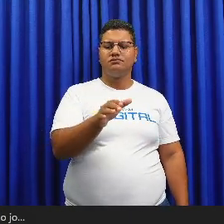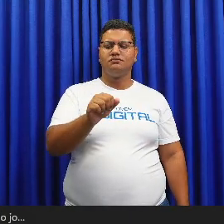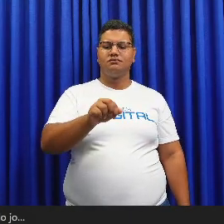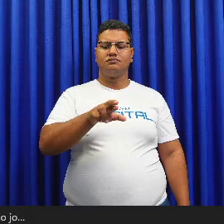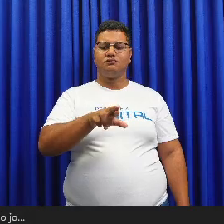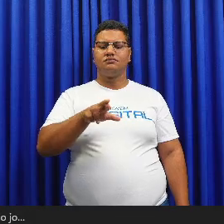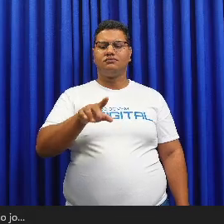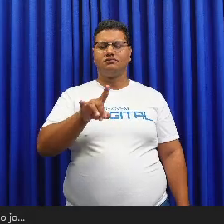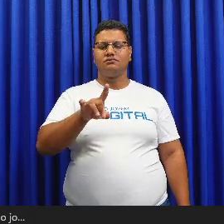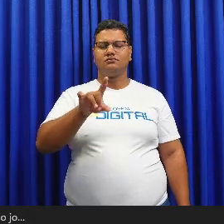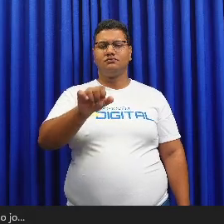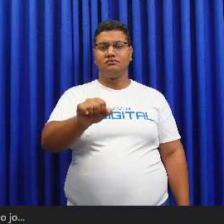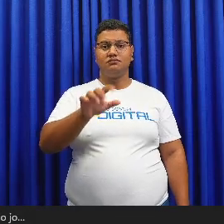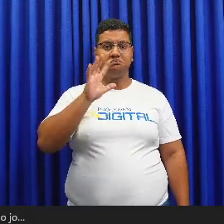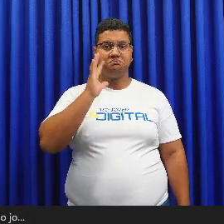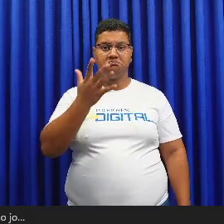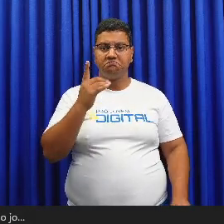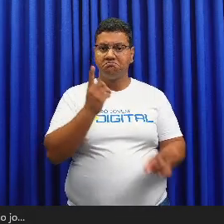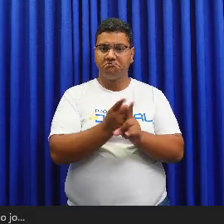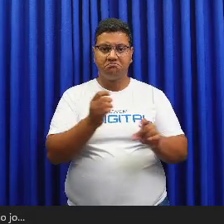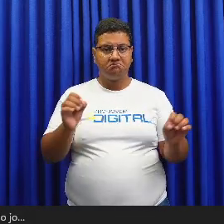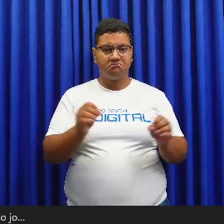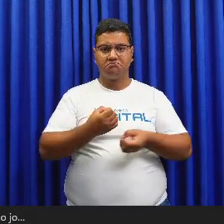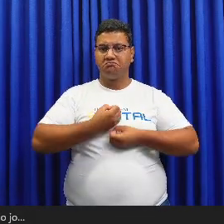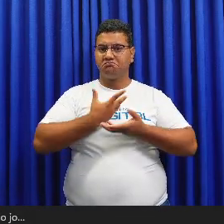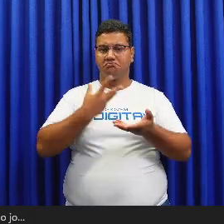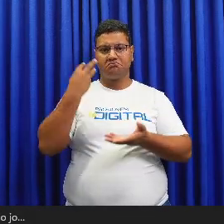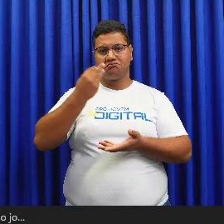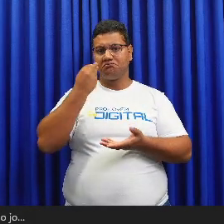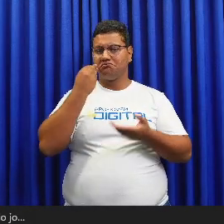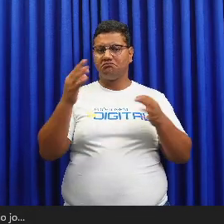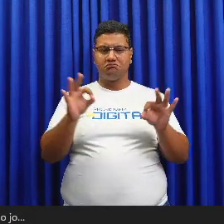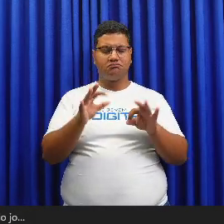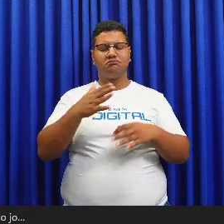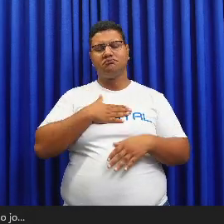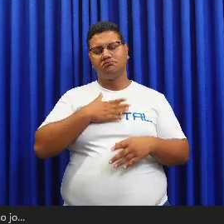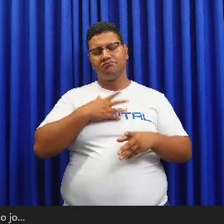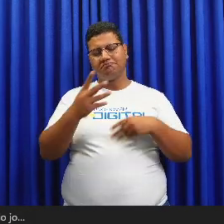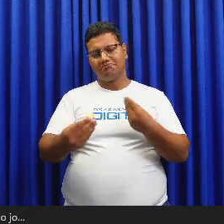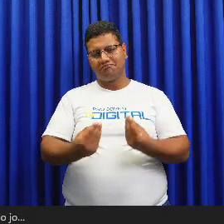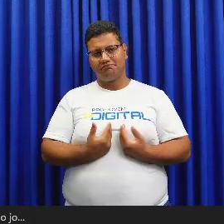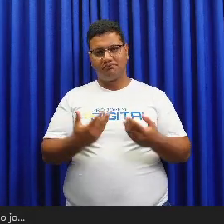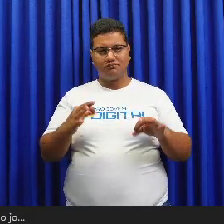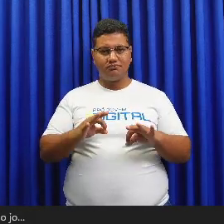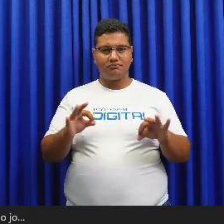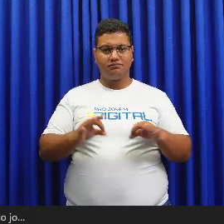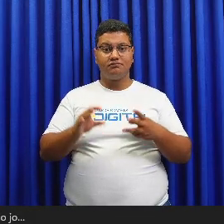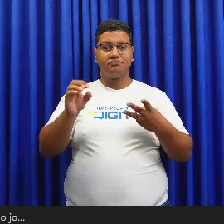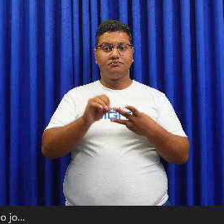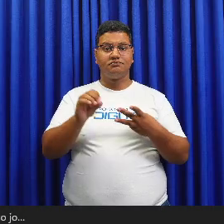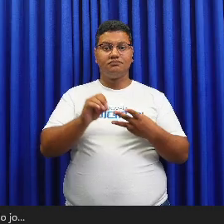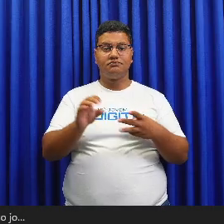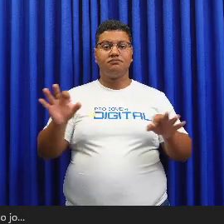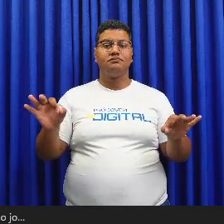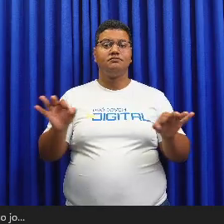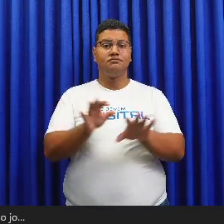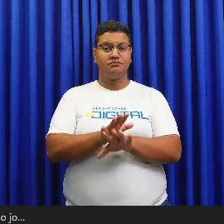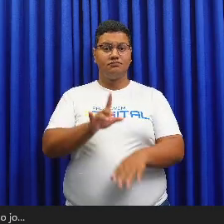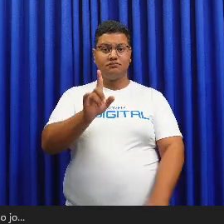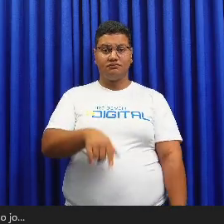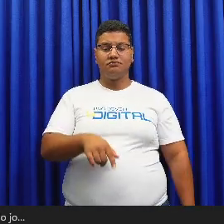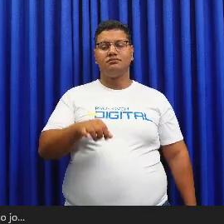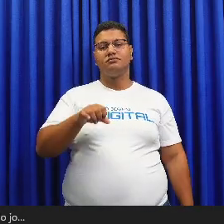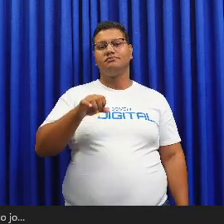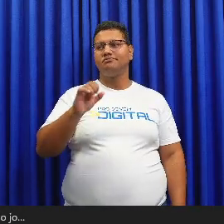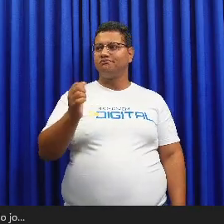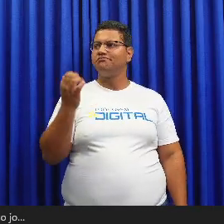Beleza? Nenhum resultado encontrado porque eu não compartilhei esse projeto comigo. Beleza? E os stories? Os stories está concluído. Quem que é a nossa social